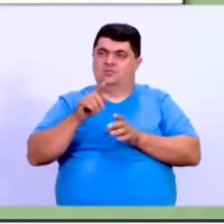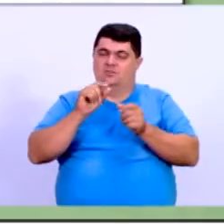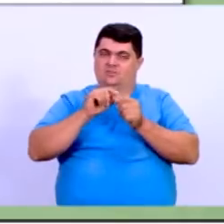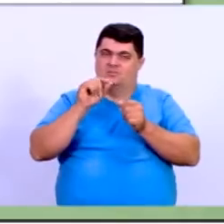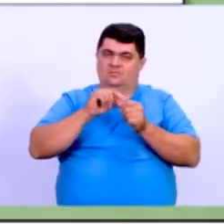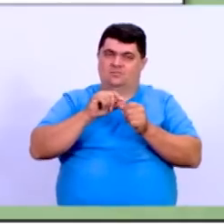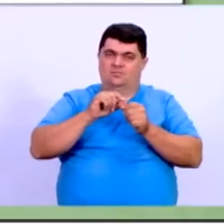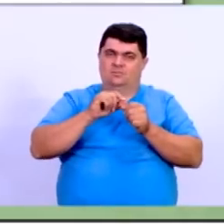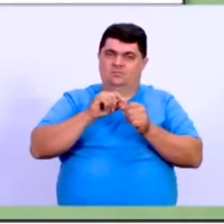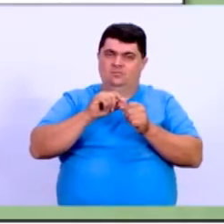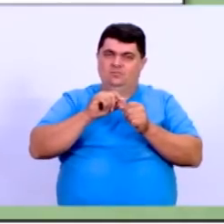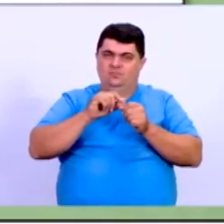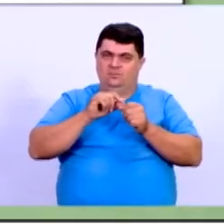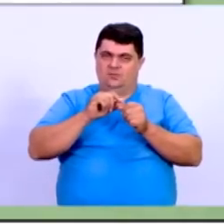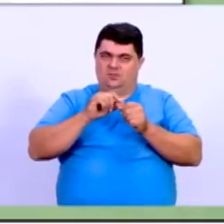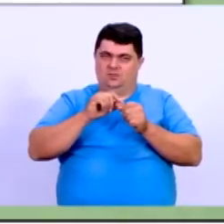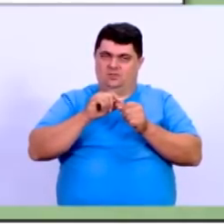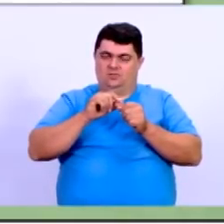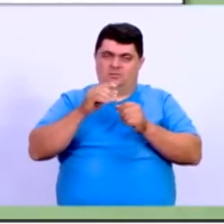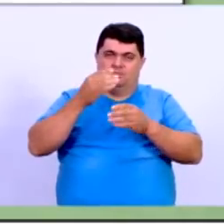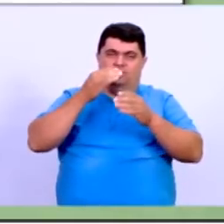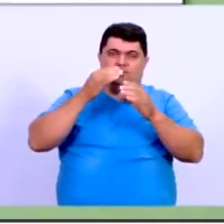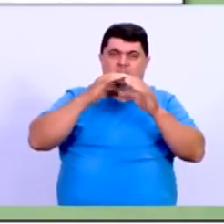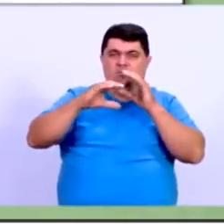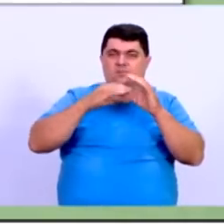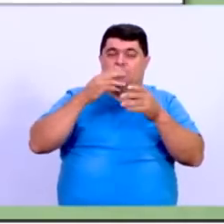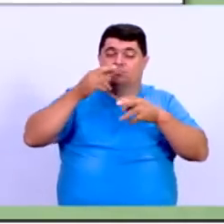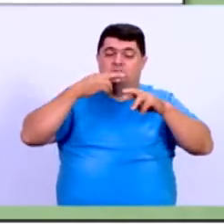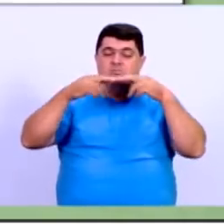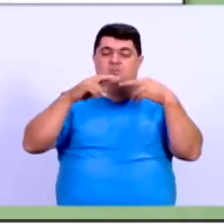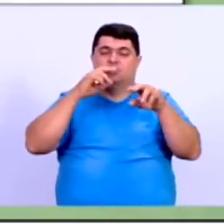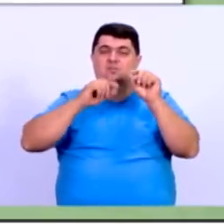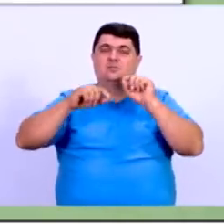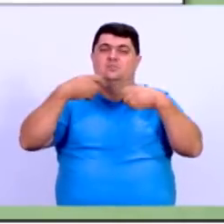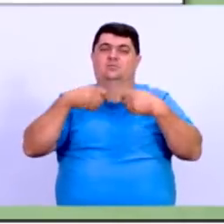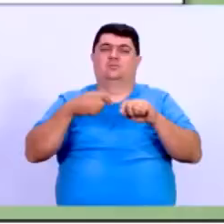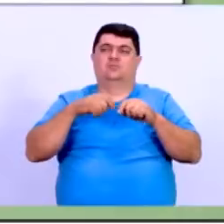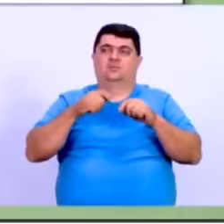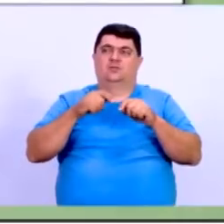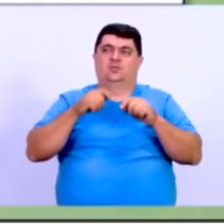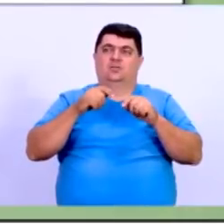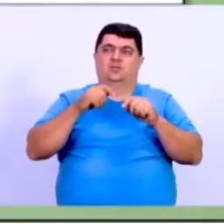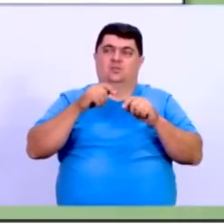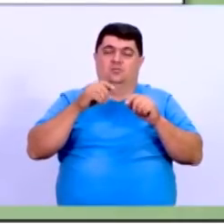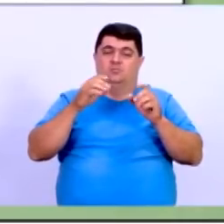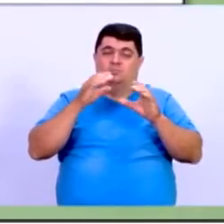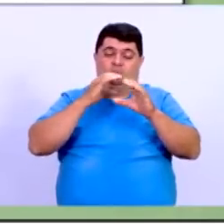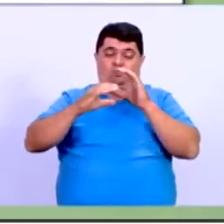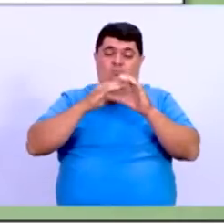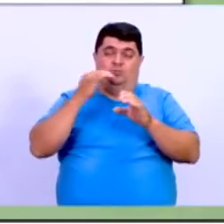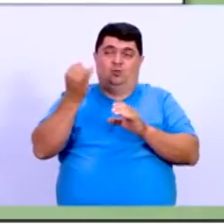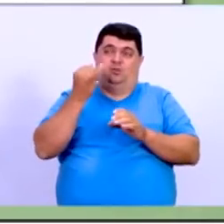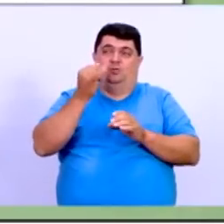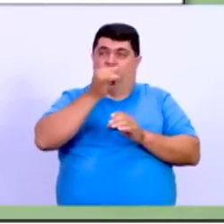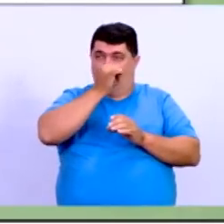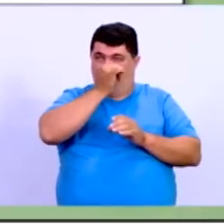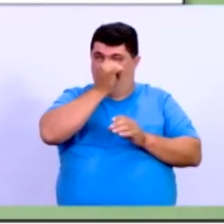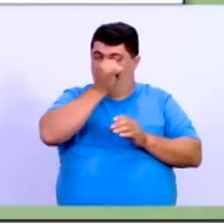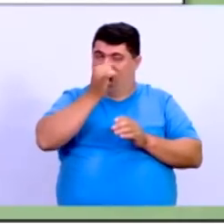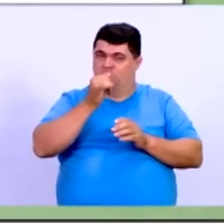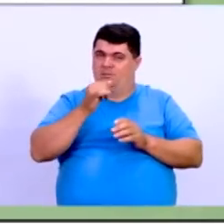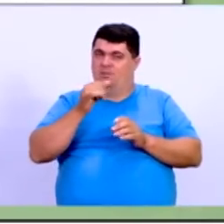realizar, né, essa comunicação no ambiente de rede, nós precisamos aí dos elementos de comunicação. Então, tá aí, galera, olha.